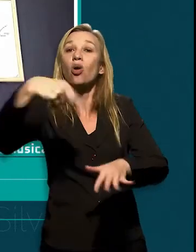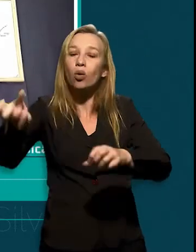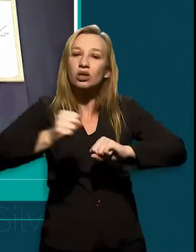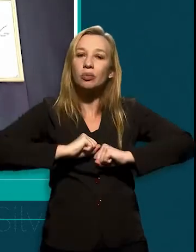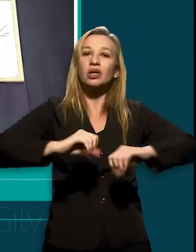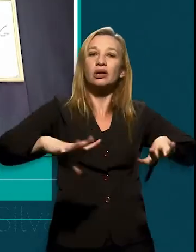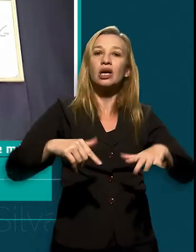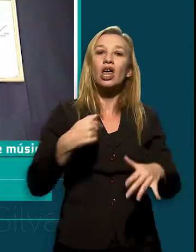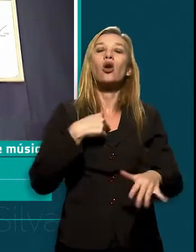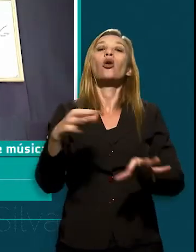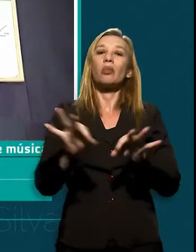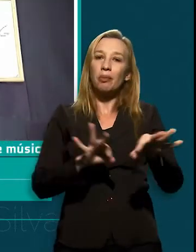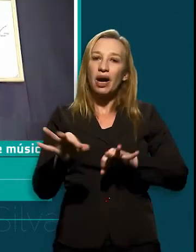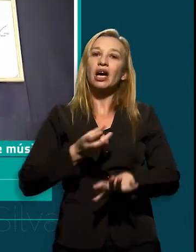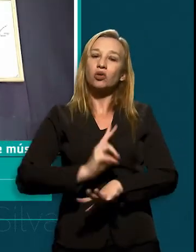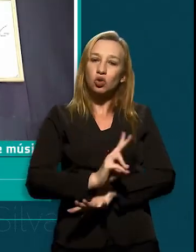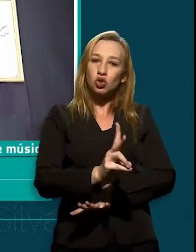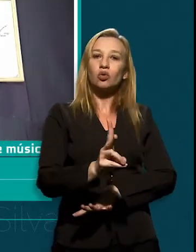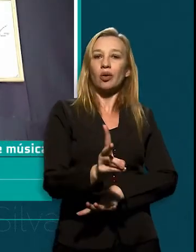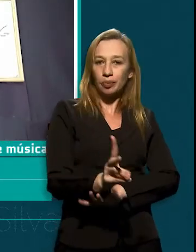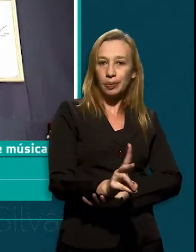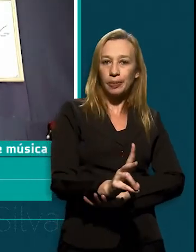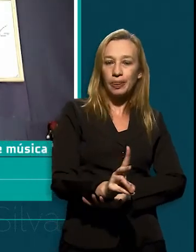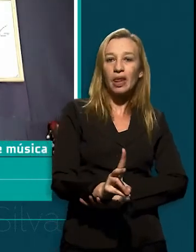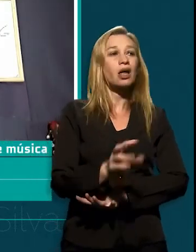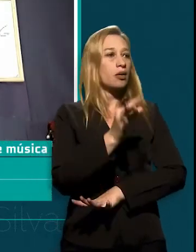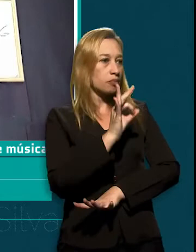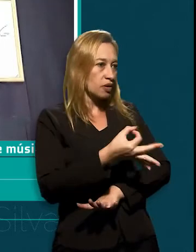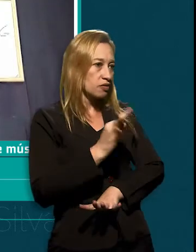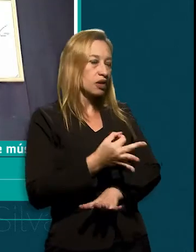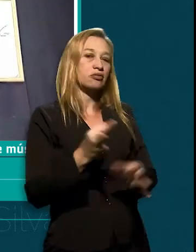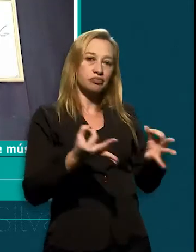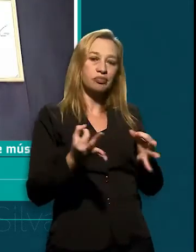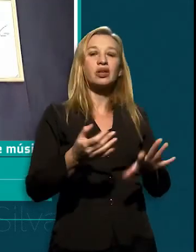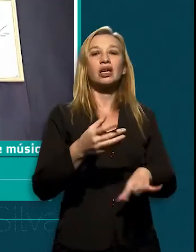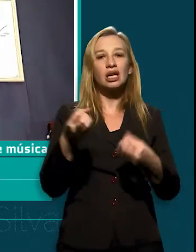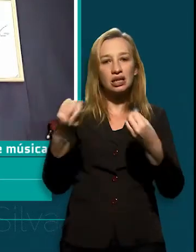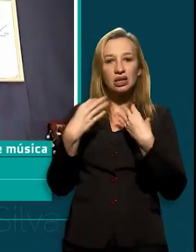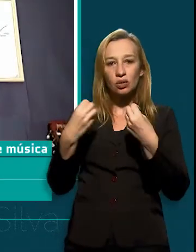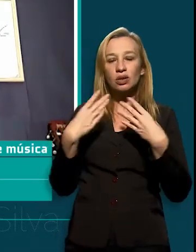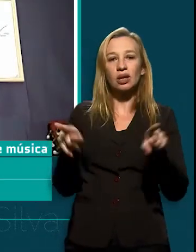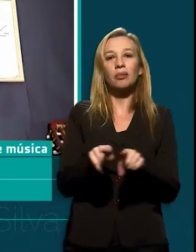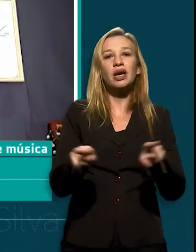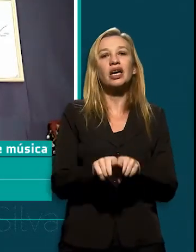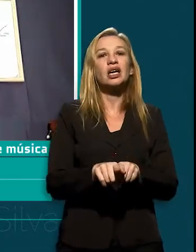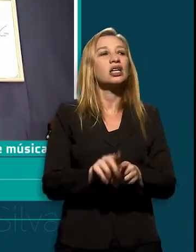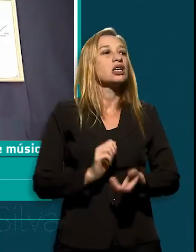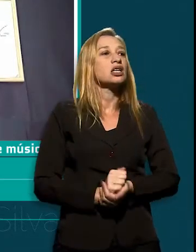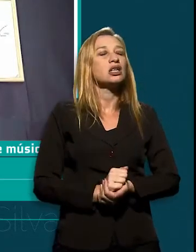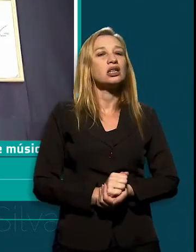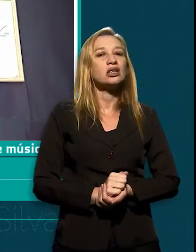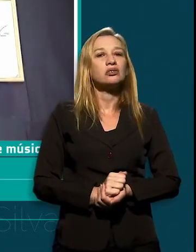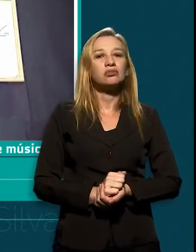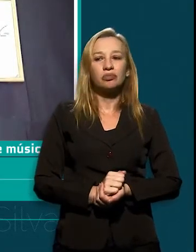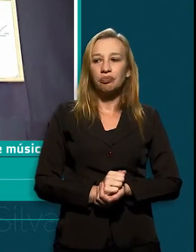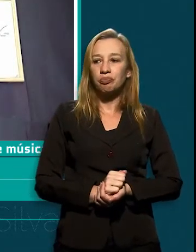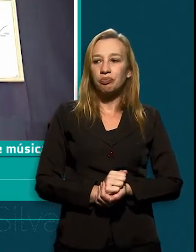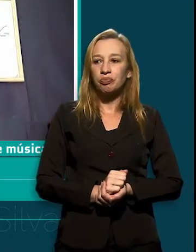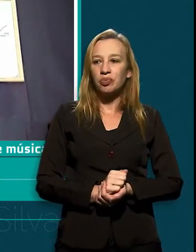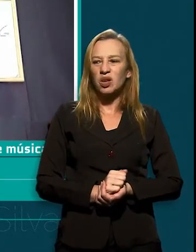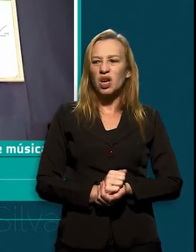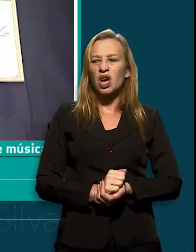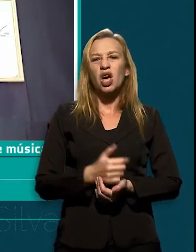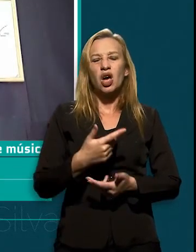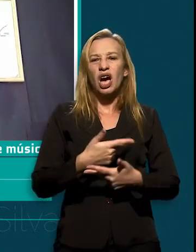outra pandemia, eu preciso estar preparado, né? Então, Perfeito. assim, me ensinou também. E as coisas eu